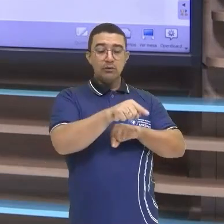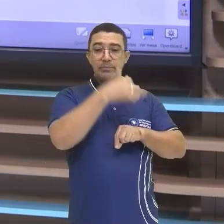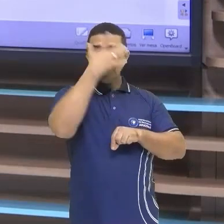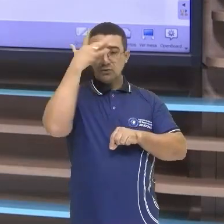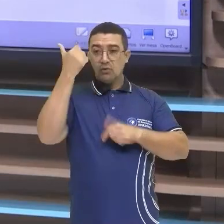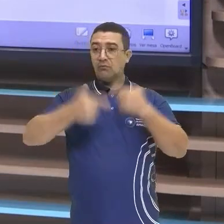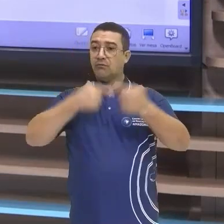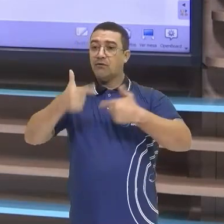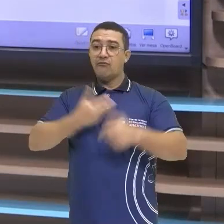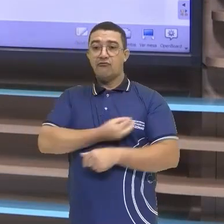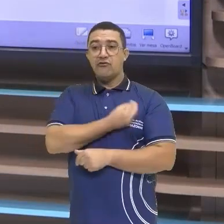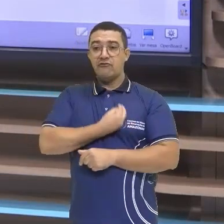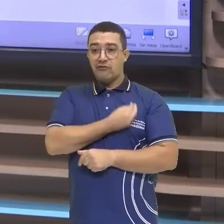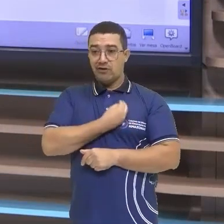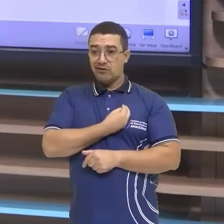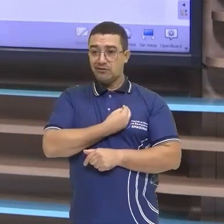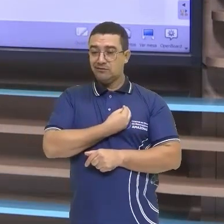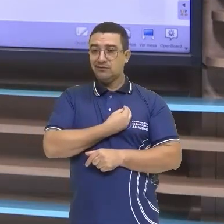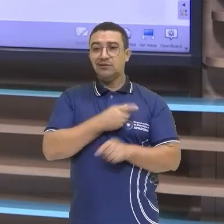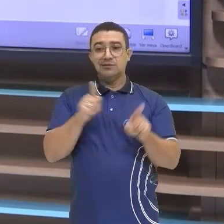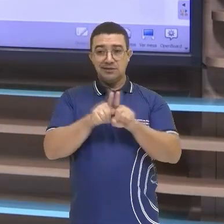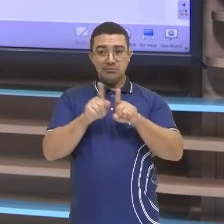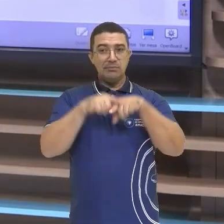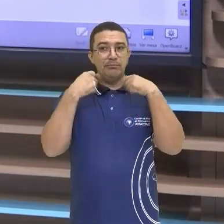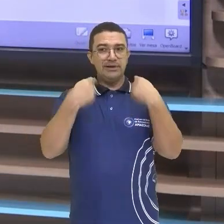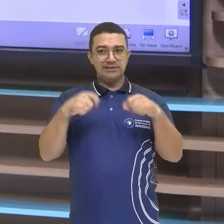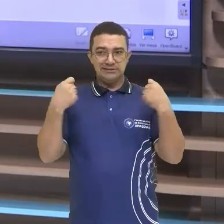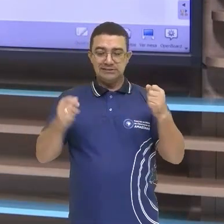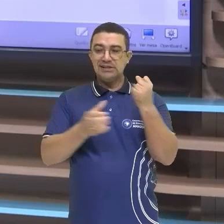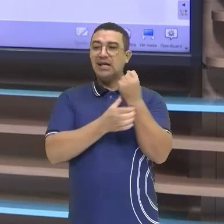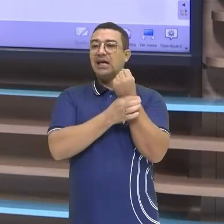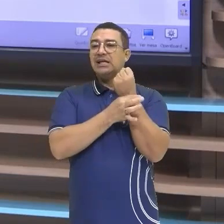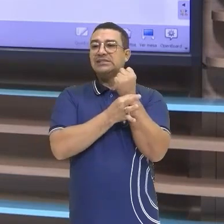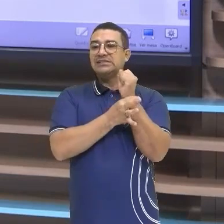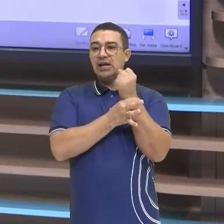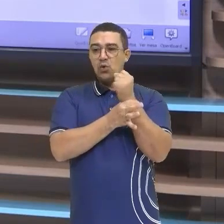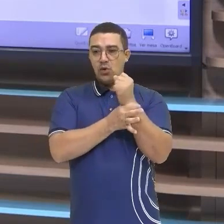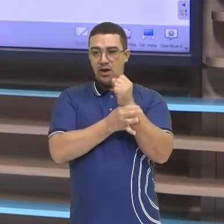ponto importante é a segurança, que é uma questão latente